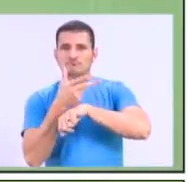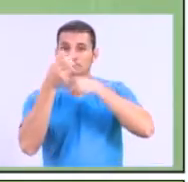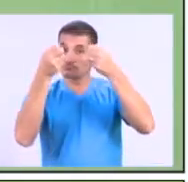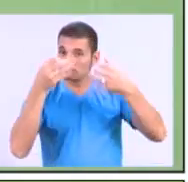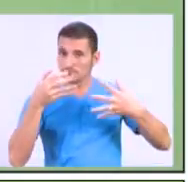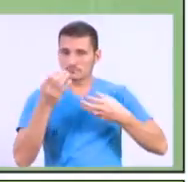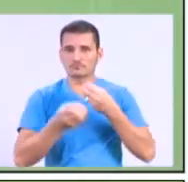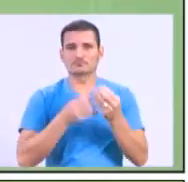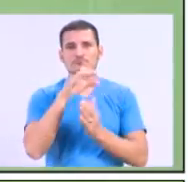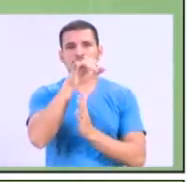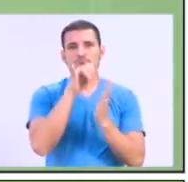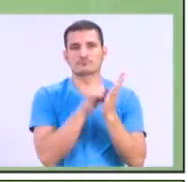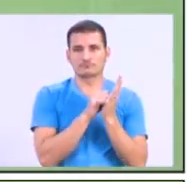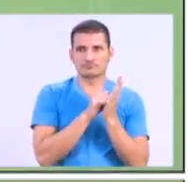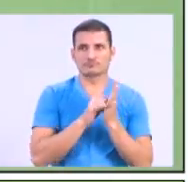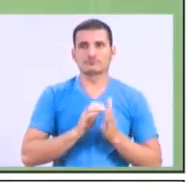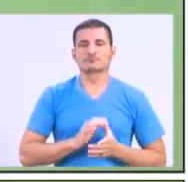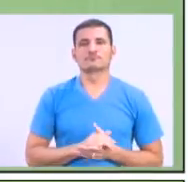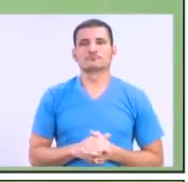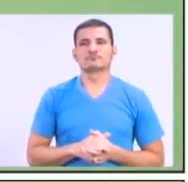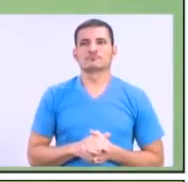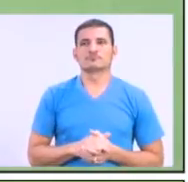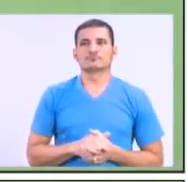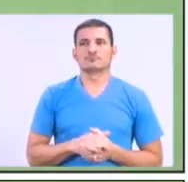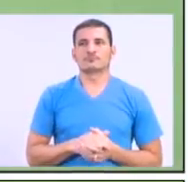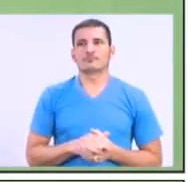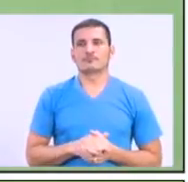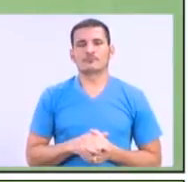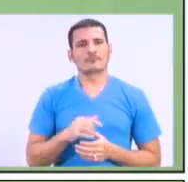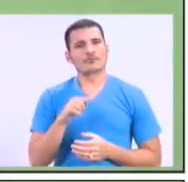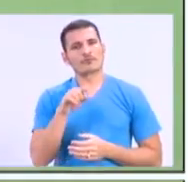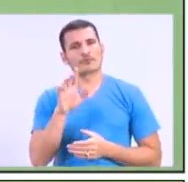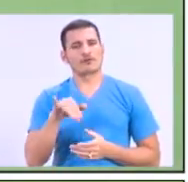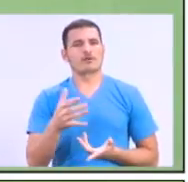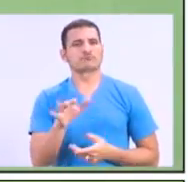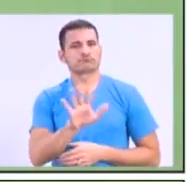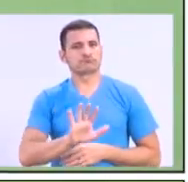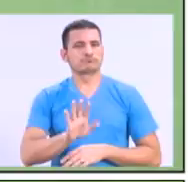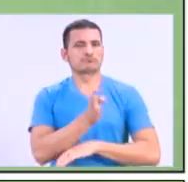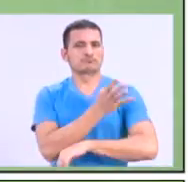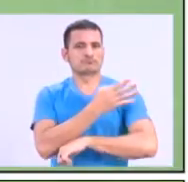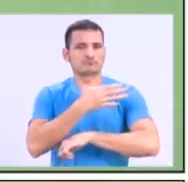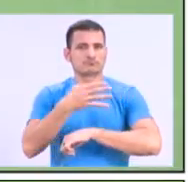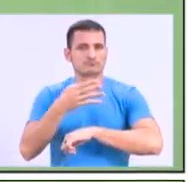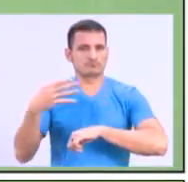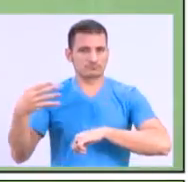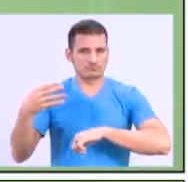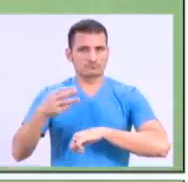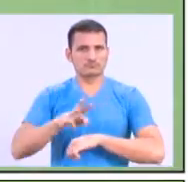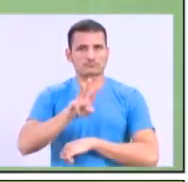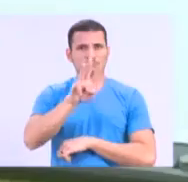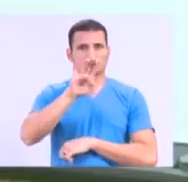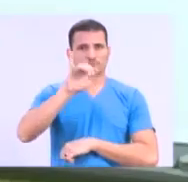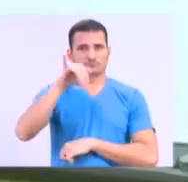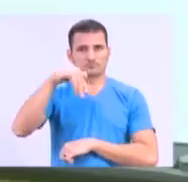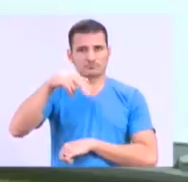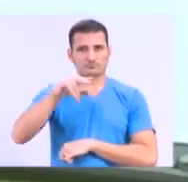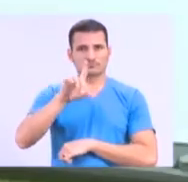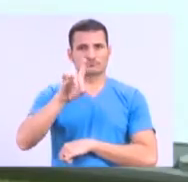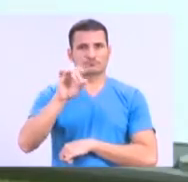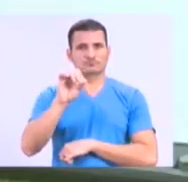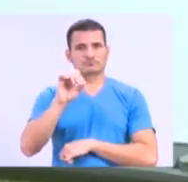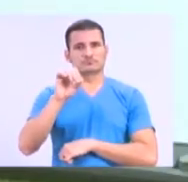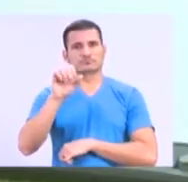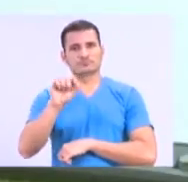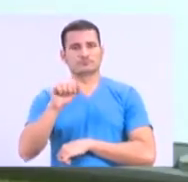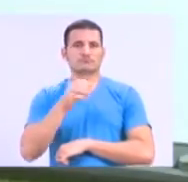instalar. Mas, basicamente, nós estamos falando de ambiente Windows, né? E quando a gente trabalha nesse tipo de ambiente, né, ele já tem